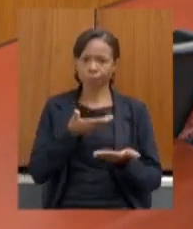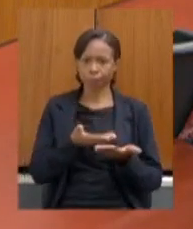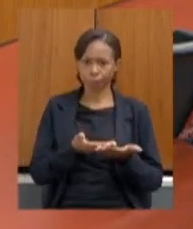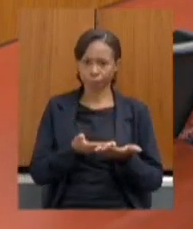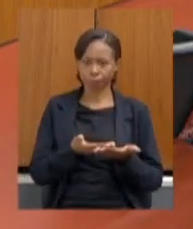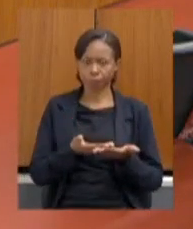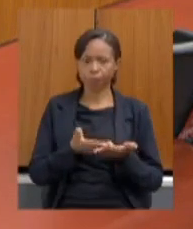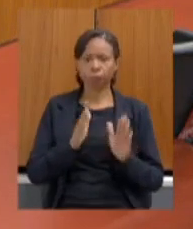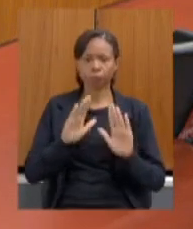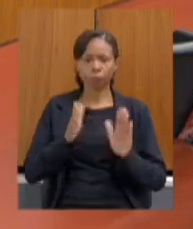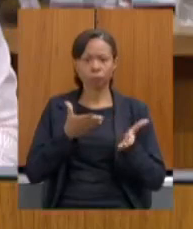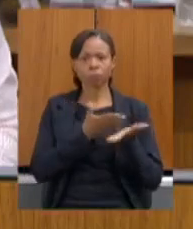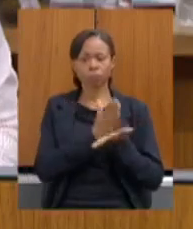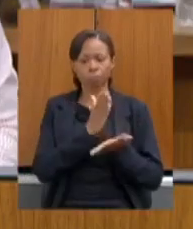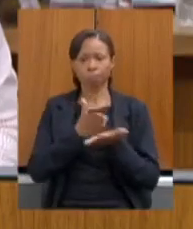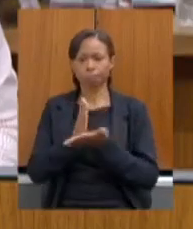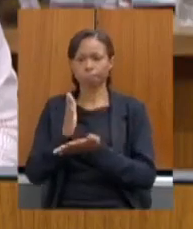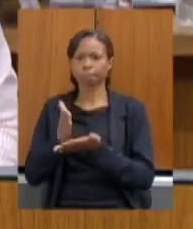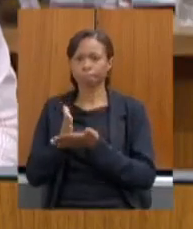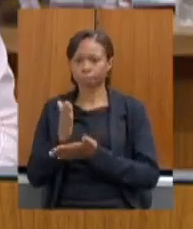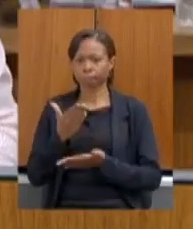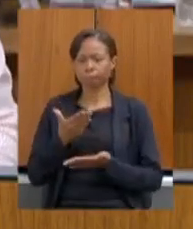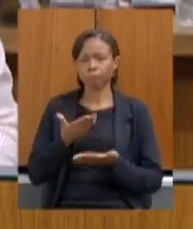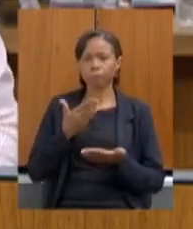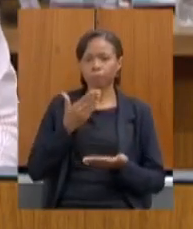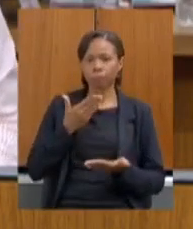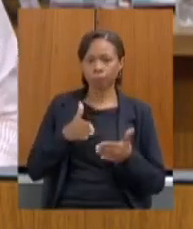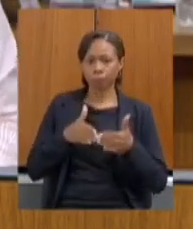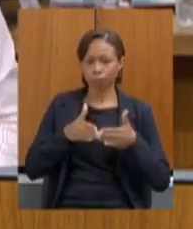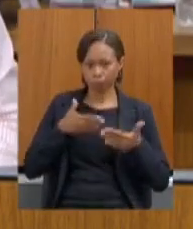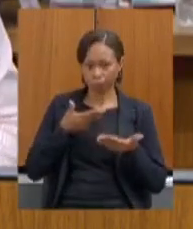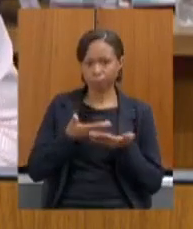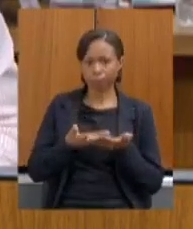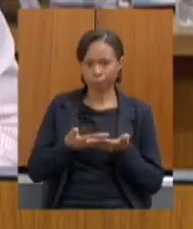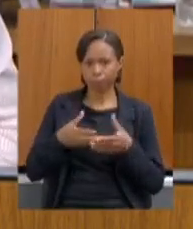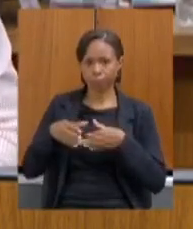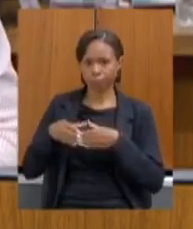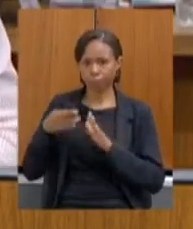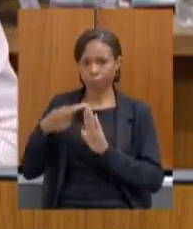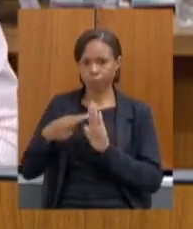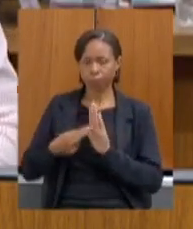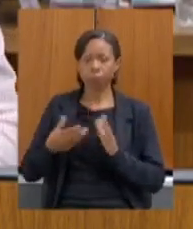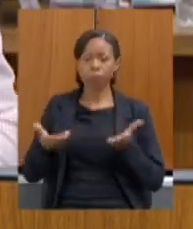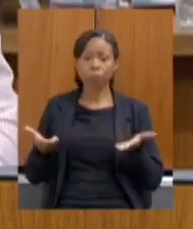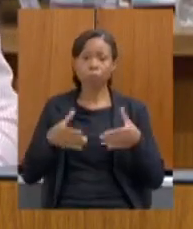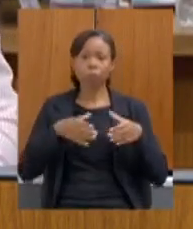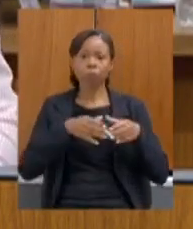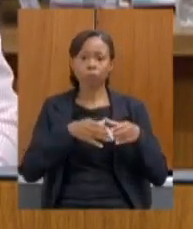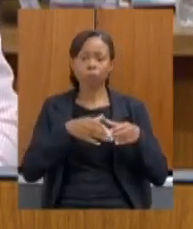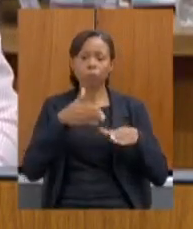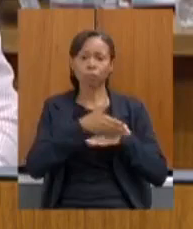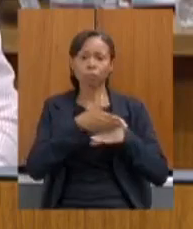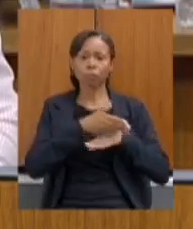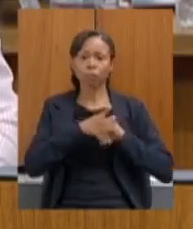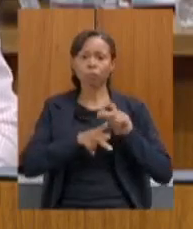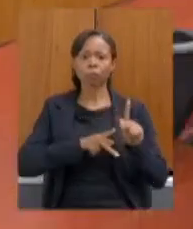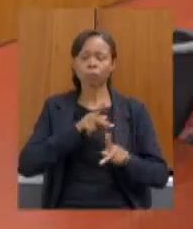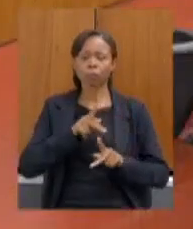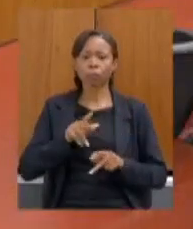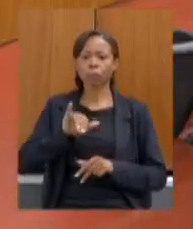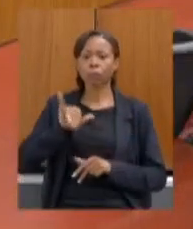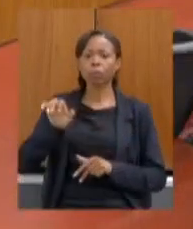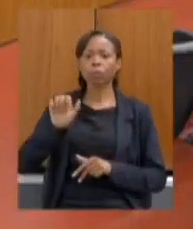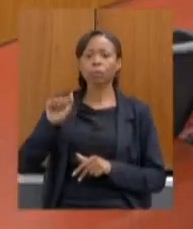Estão aprovados os requerimentos na comissão de redação. Comissão de participação popular. Como voto o deputado doutor Jean Freire.